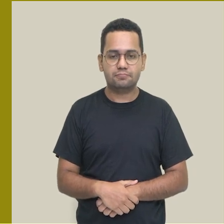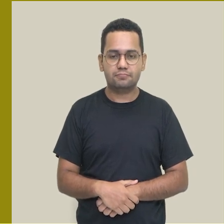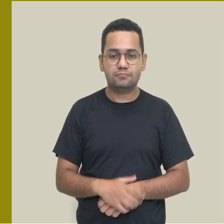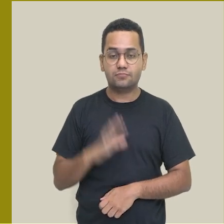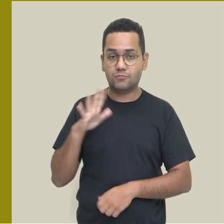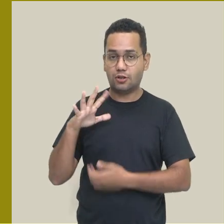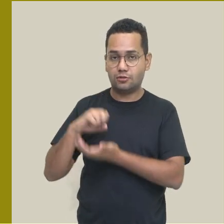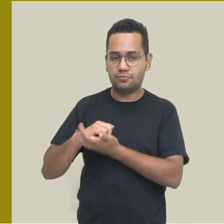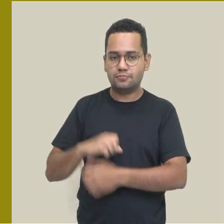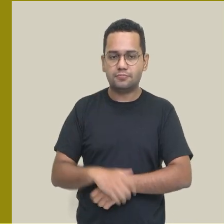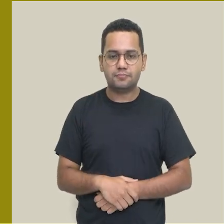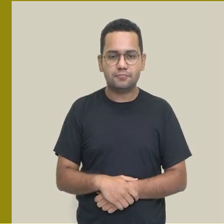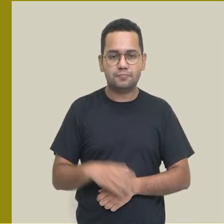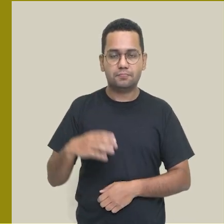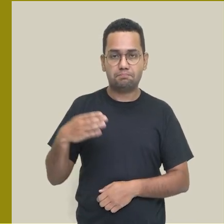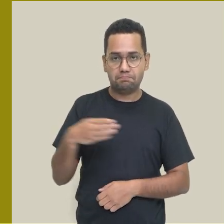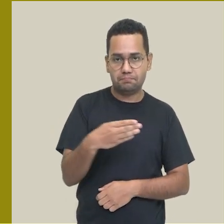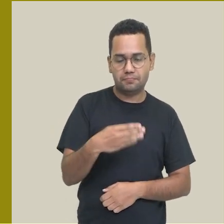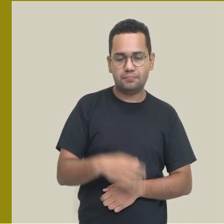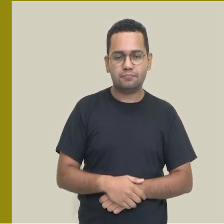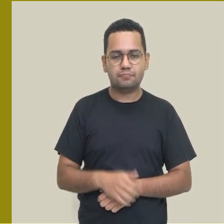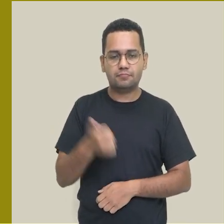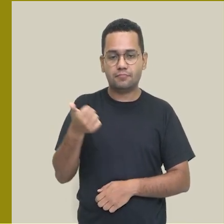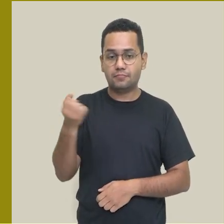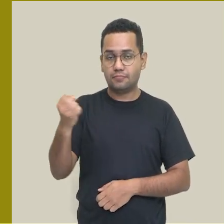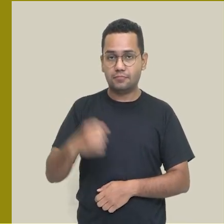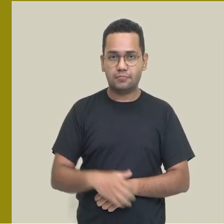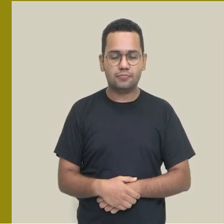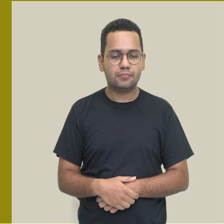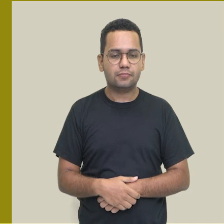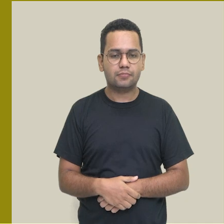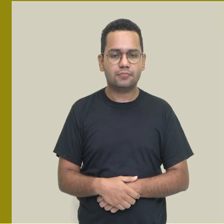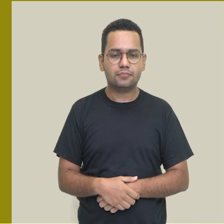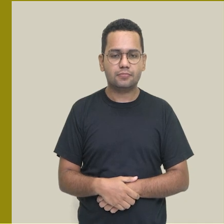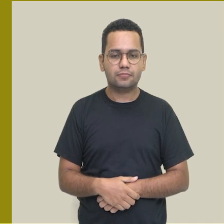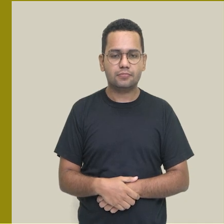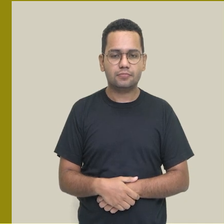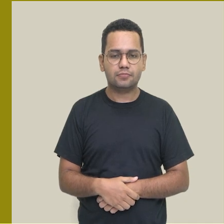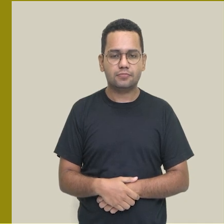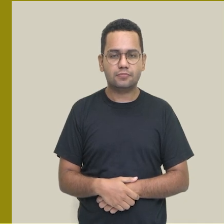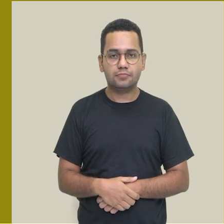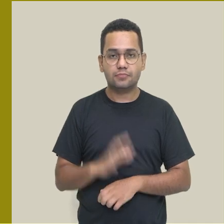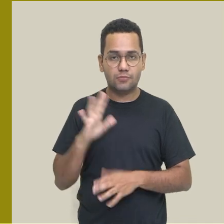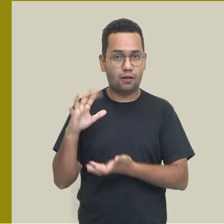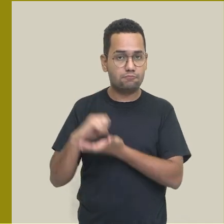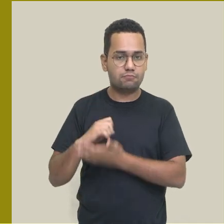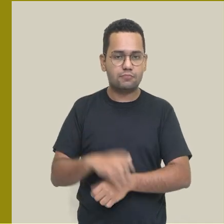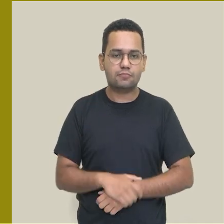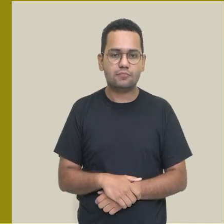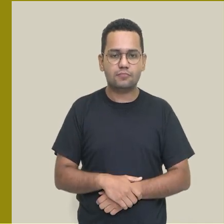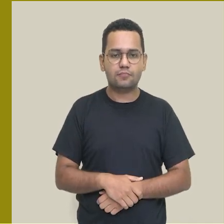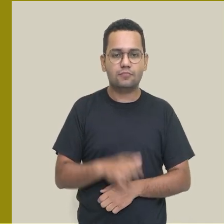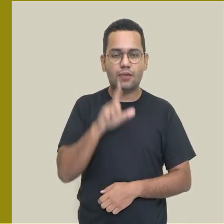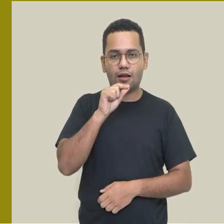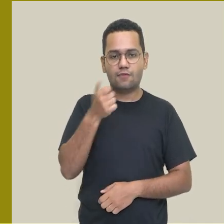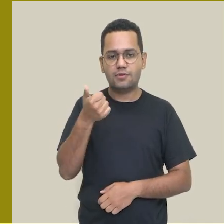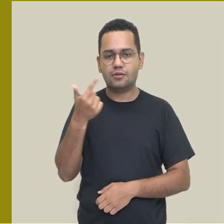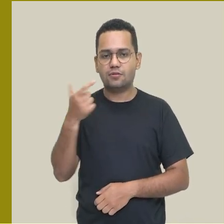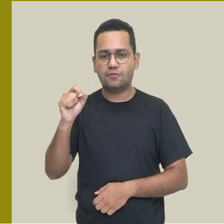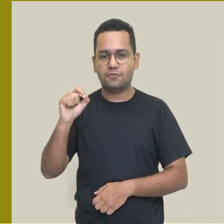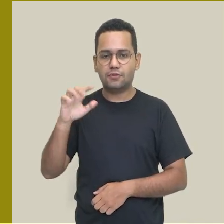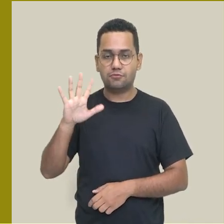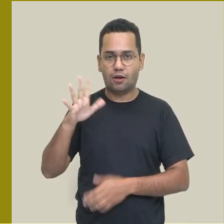1.623 espécies catalogadas. Nós temos aí os peixes, né, de cerca de 18 espécies catalogadas, aves